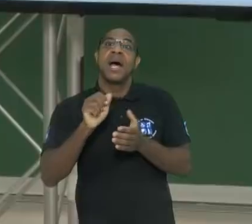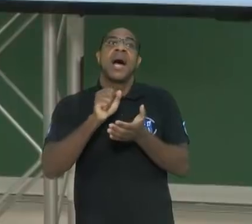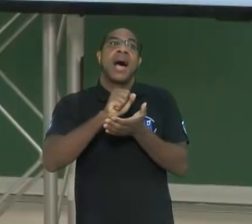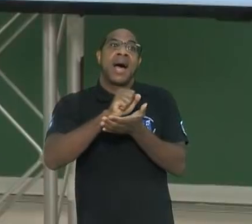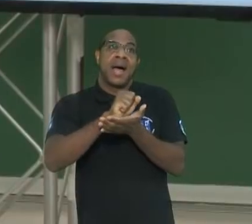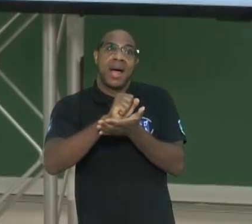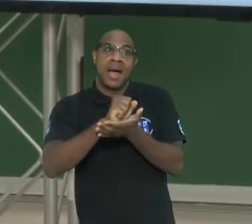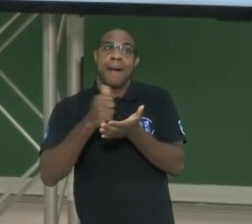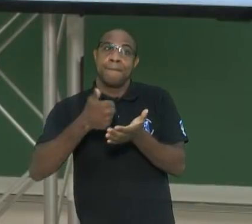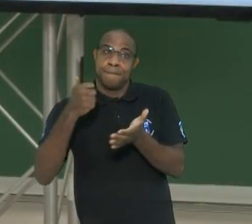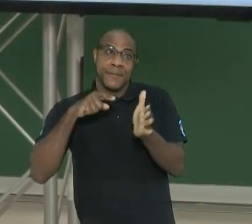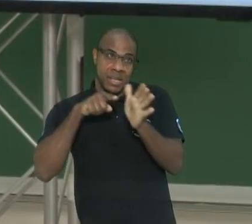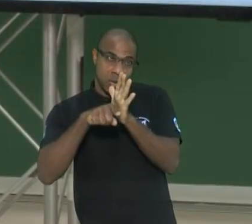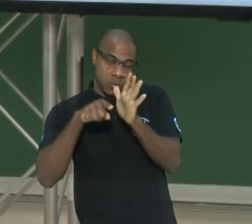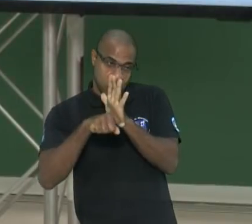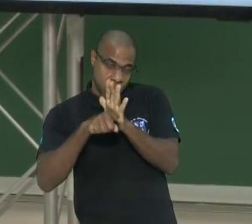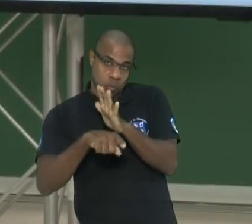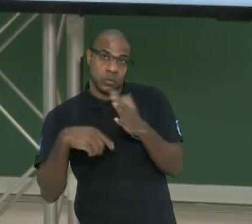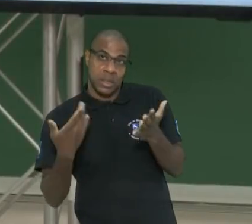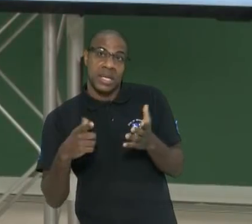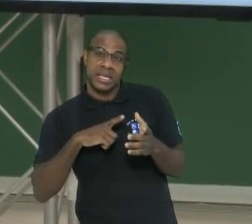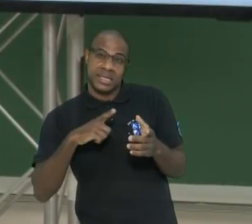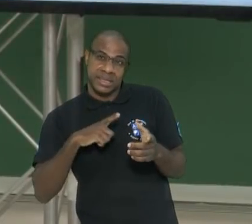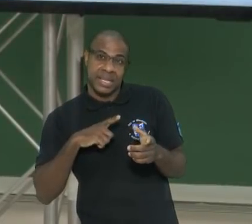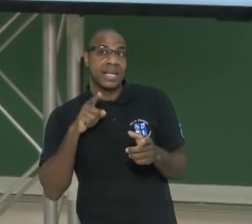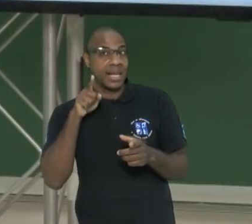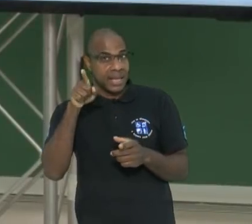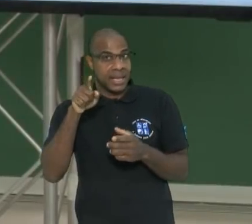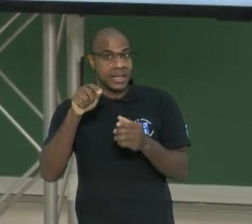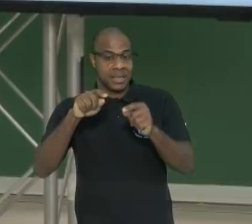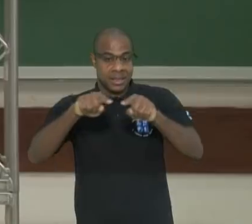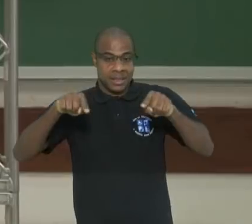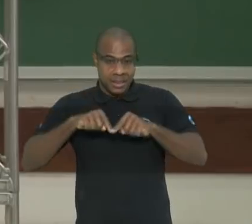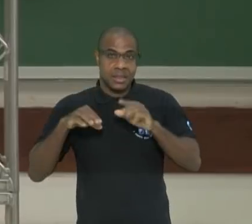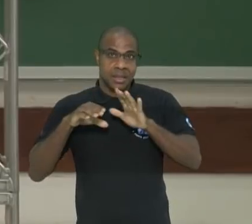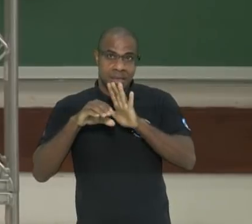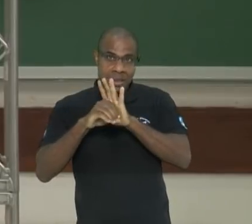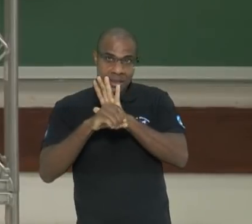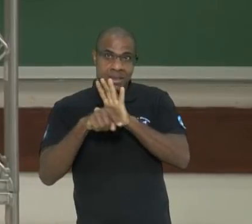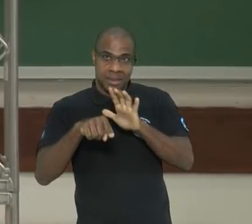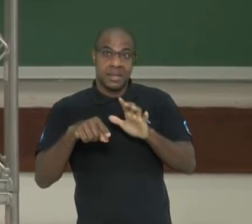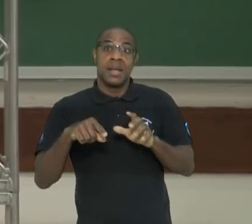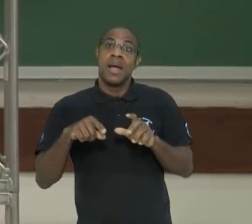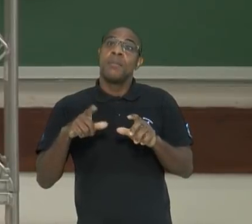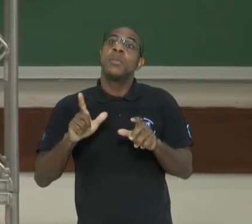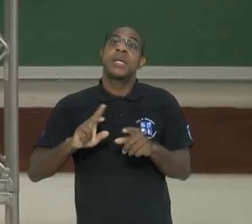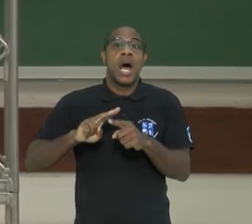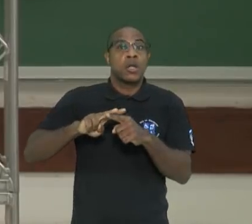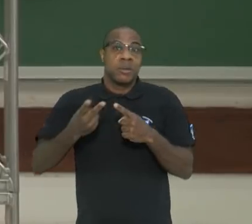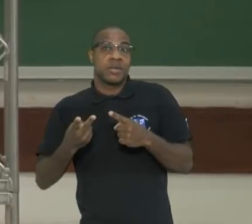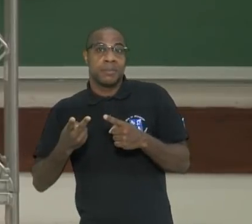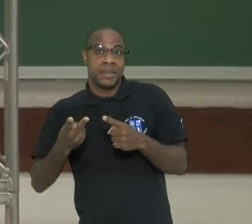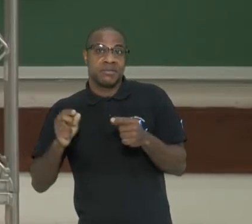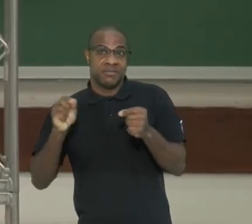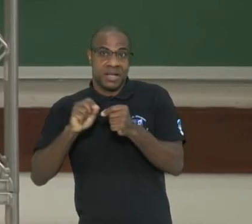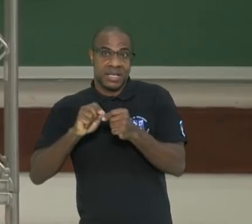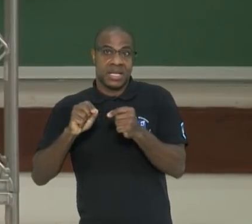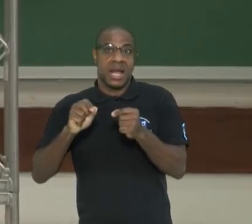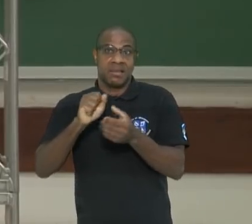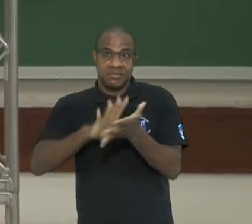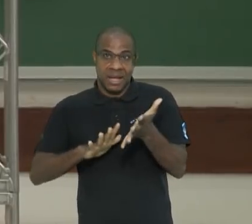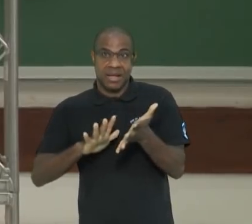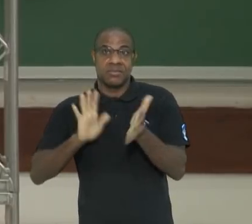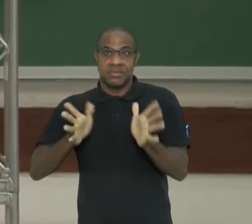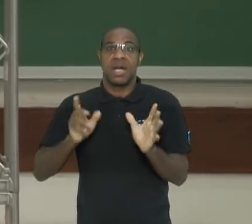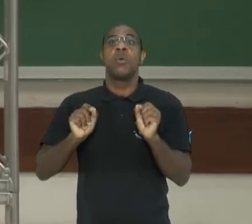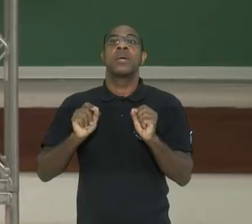primeira pergunta que tem lá, porque ela vai garantir a sua presença nessa aula. Então, não deixe de acessar e